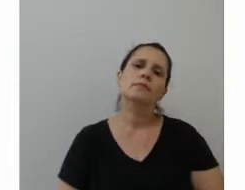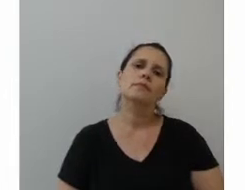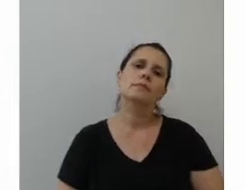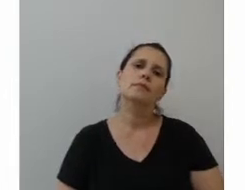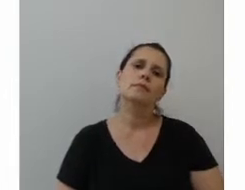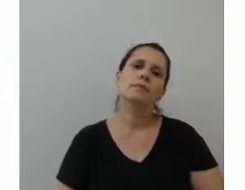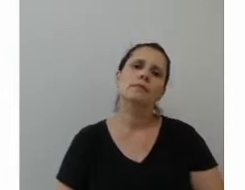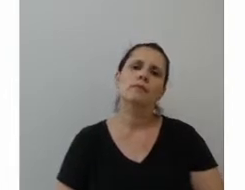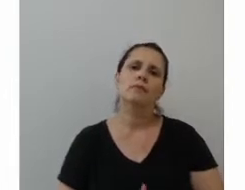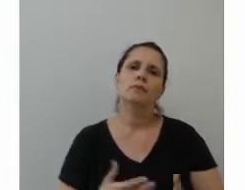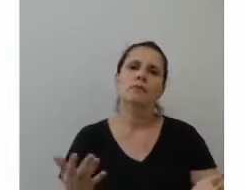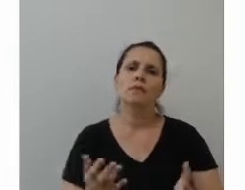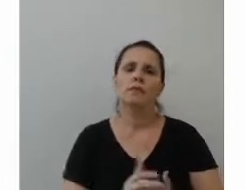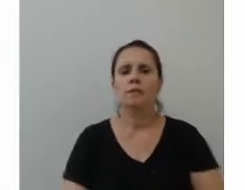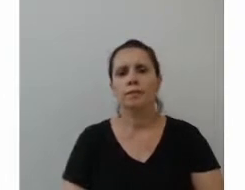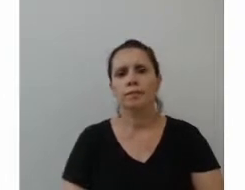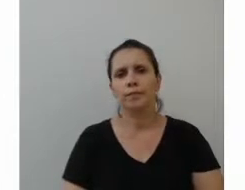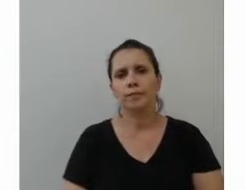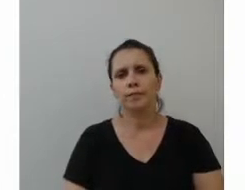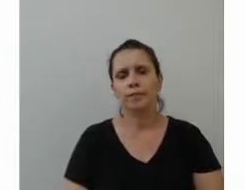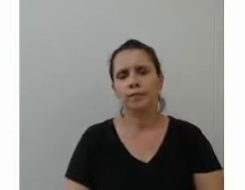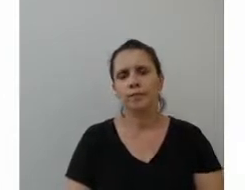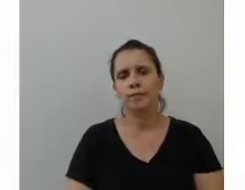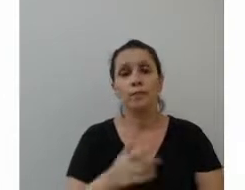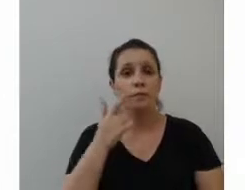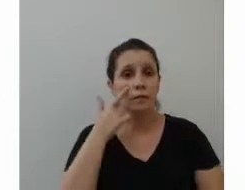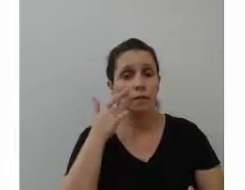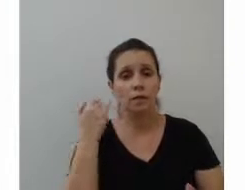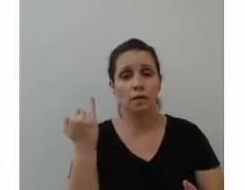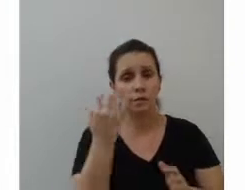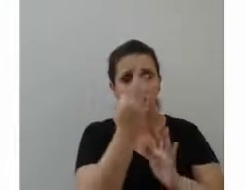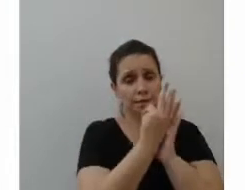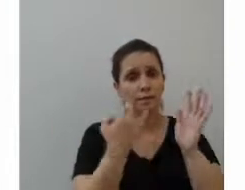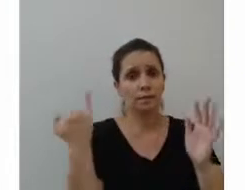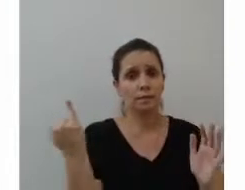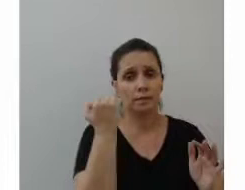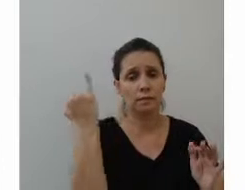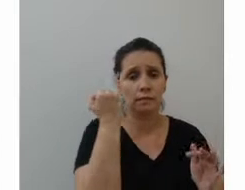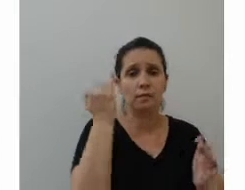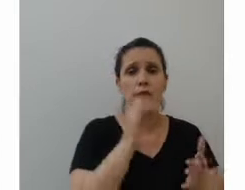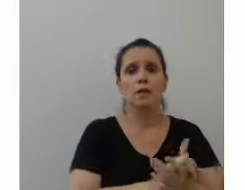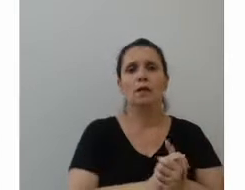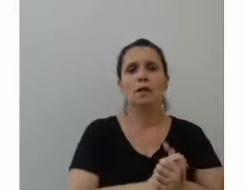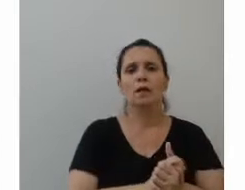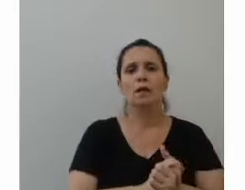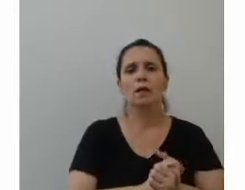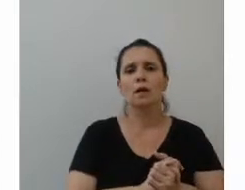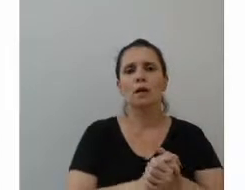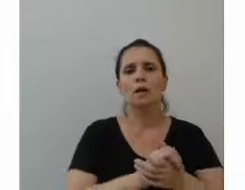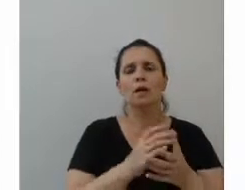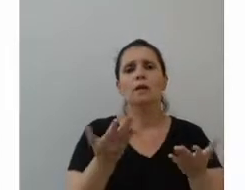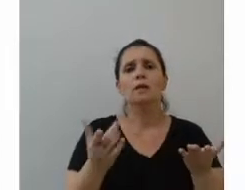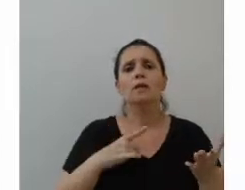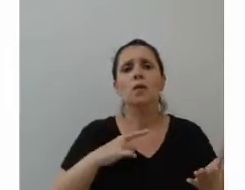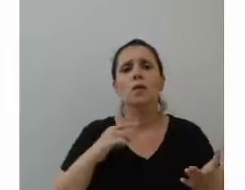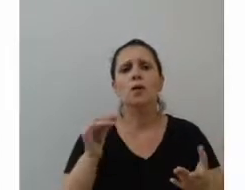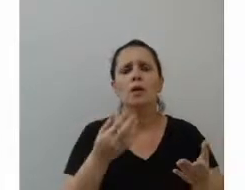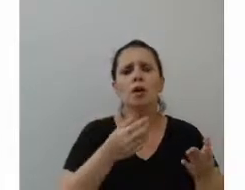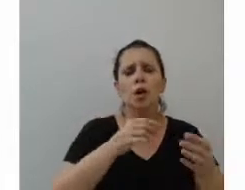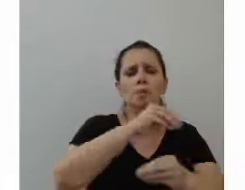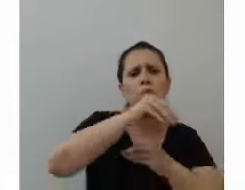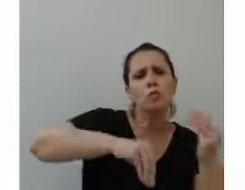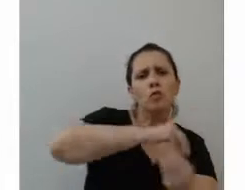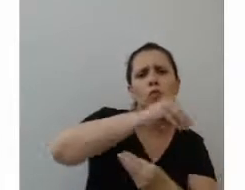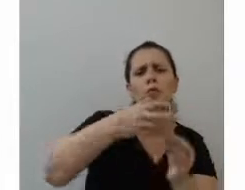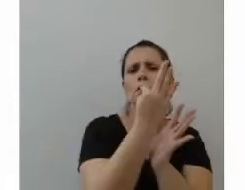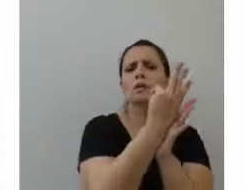Cadê? Que não encontro por cá. Gente, esse texto é tão importante que há uma intertextualidade a partir dele,